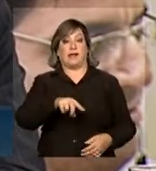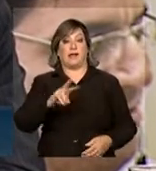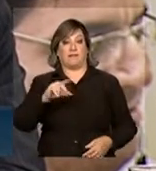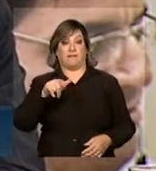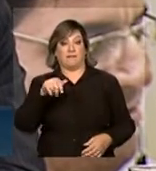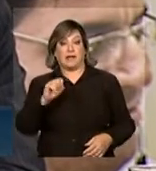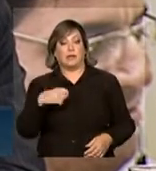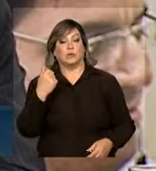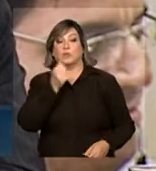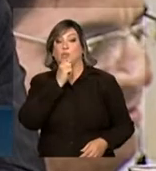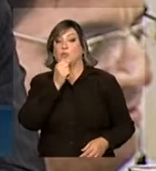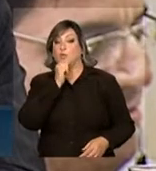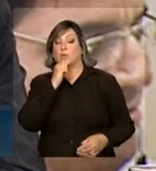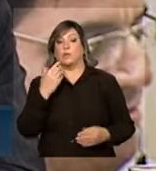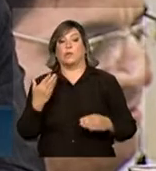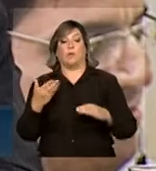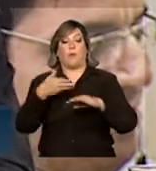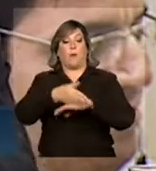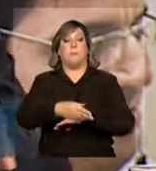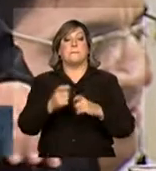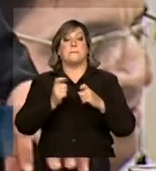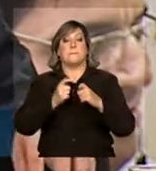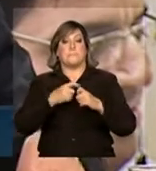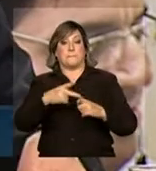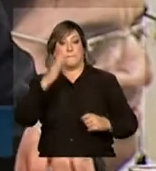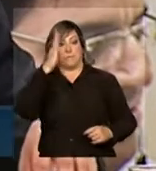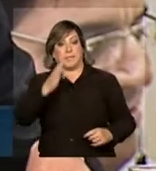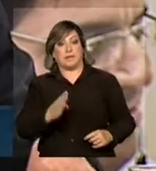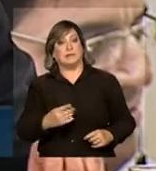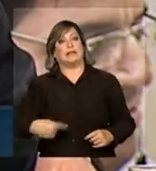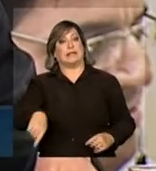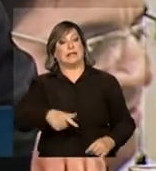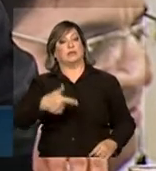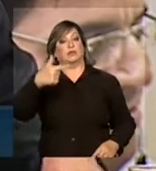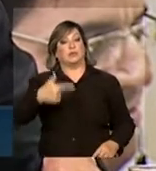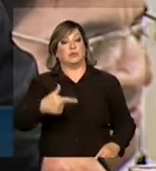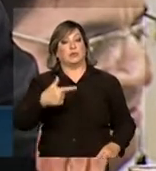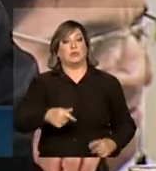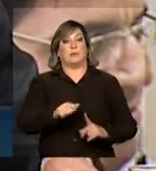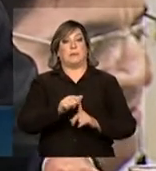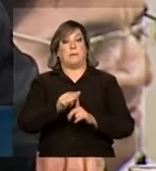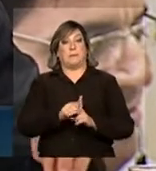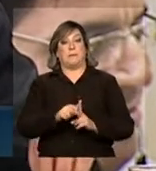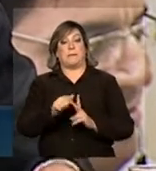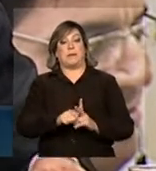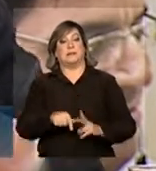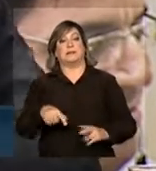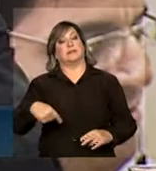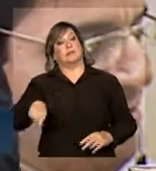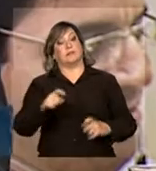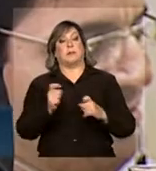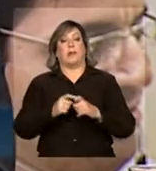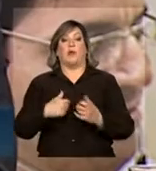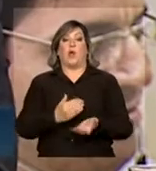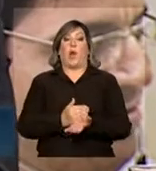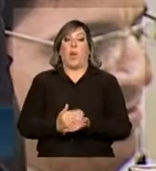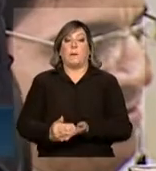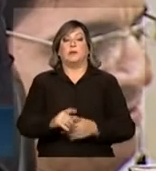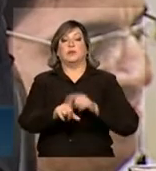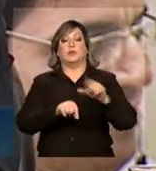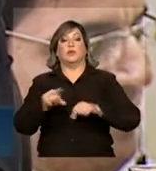não ocupadas por médicos brasileiros nesse segundo mês de seleção pelos médicos e começa a optar pelos